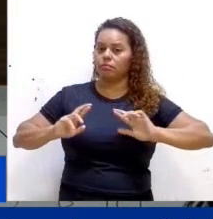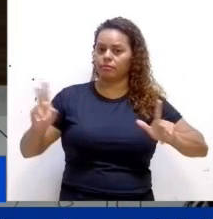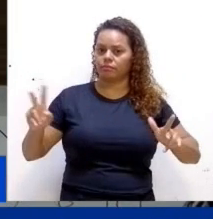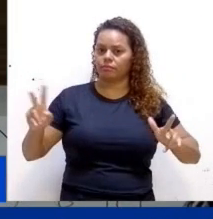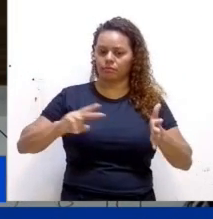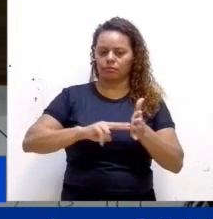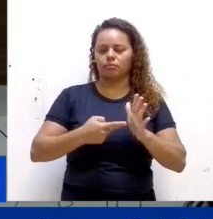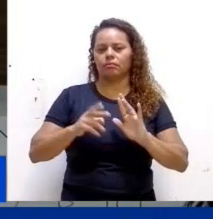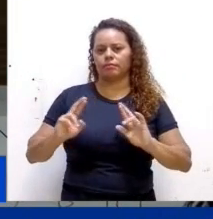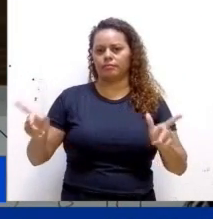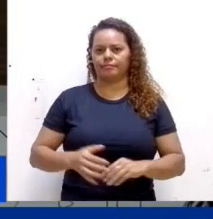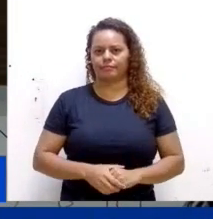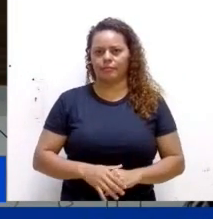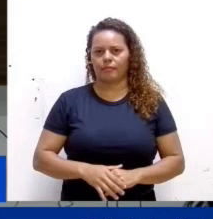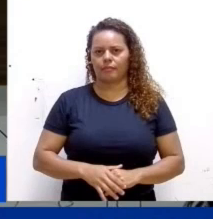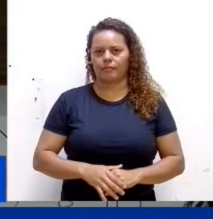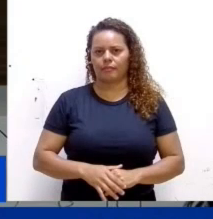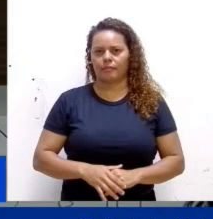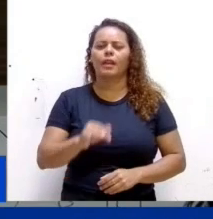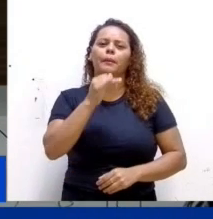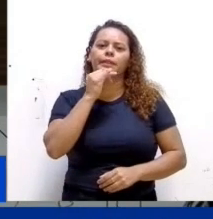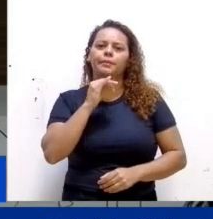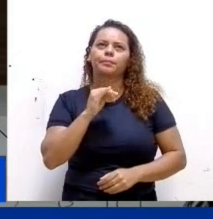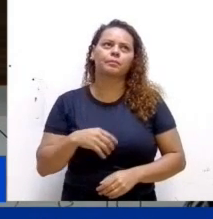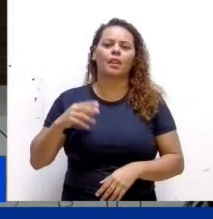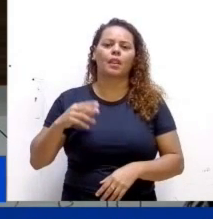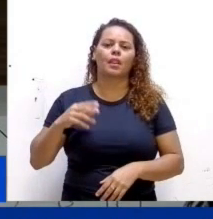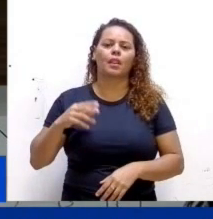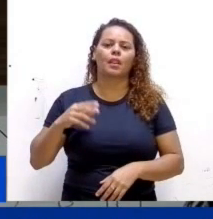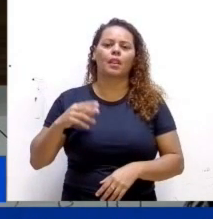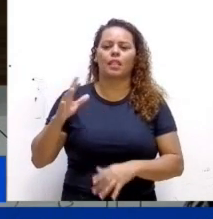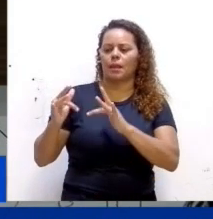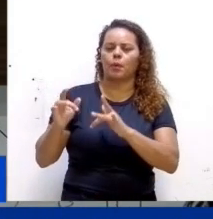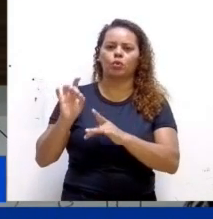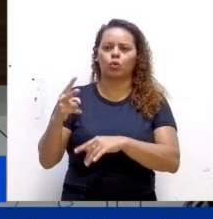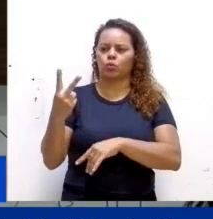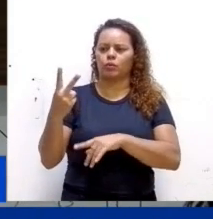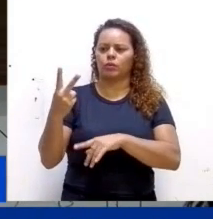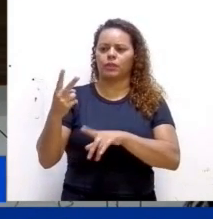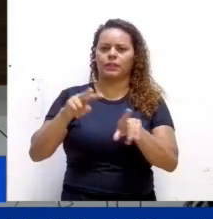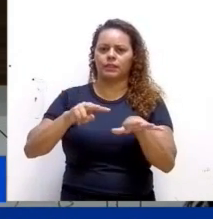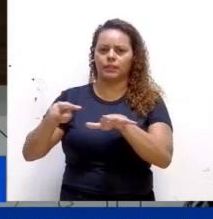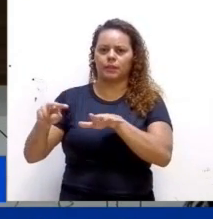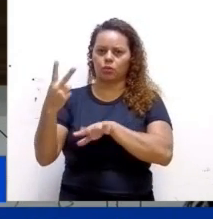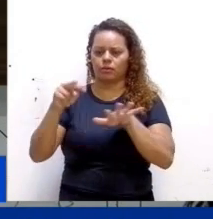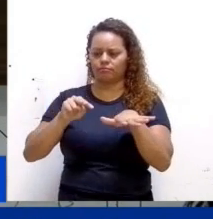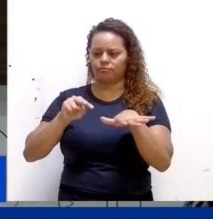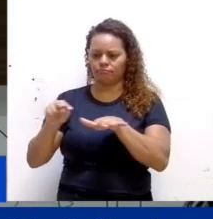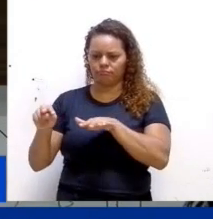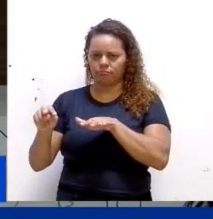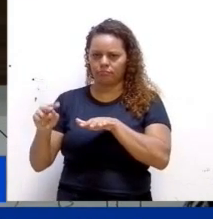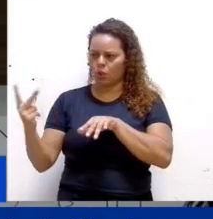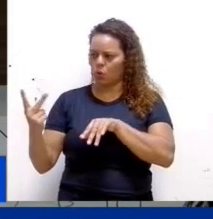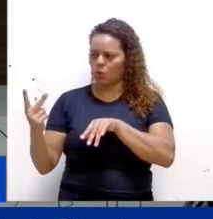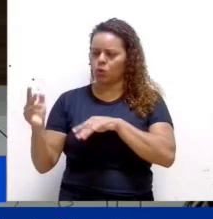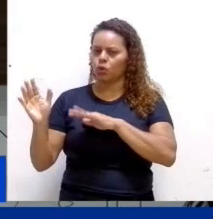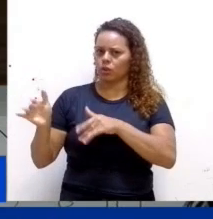pessoa. Ele já é meu marido, já é minha esposa, a gente já está numa união estável.